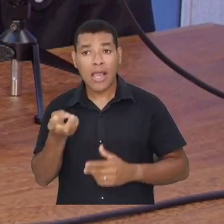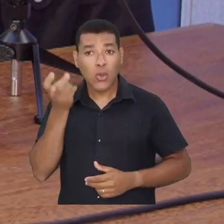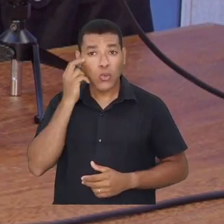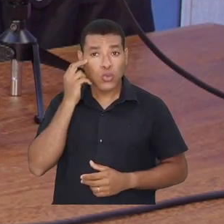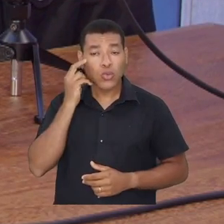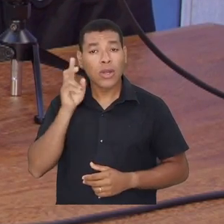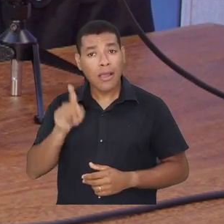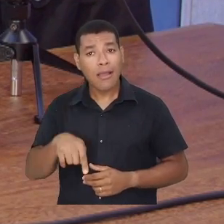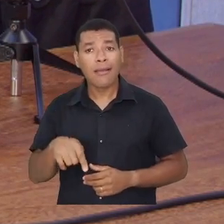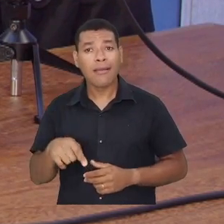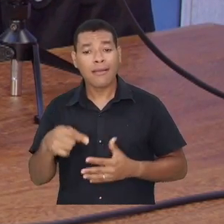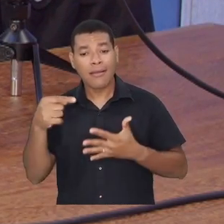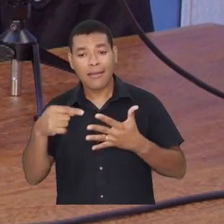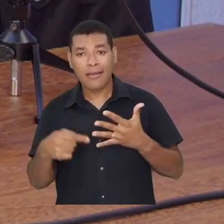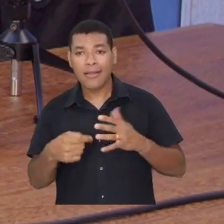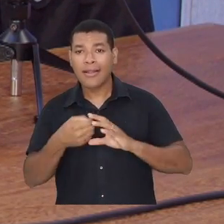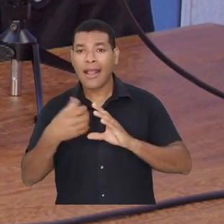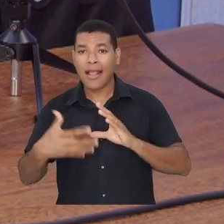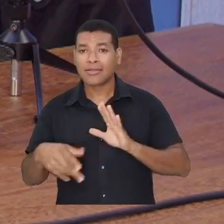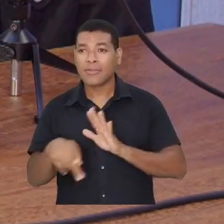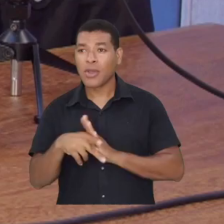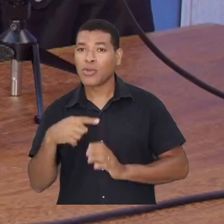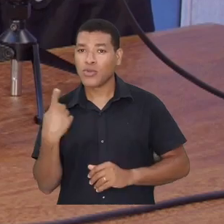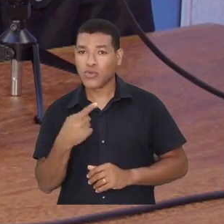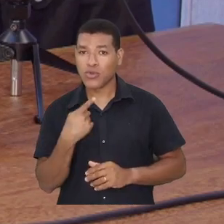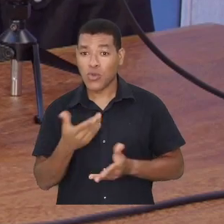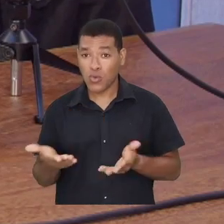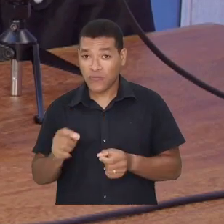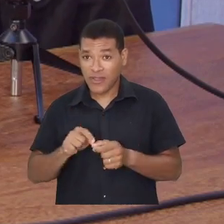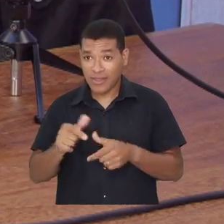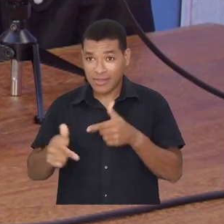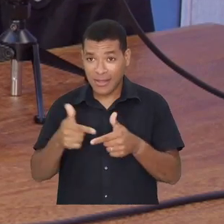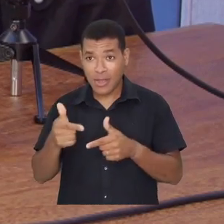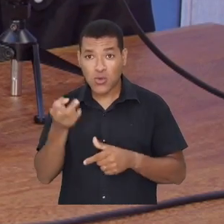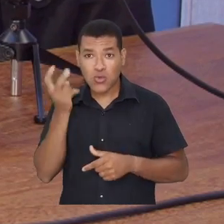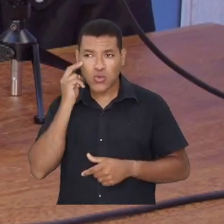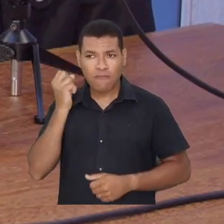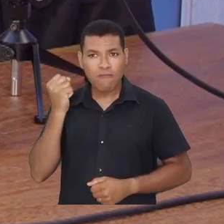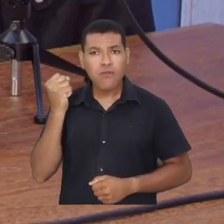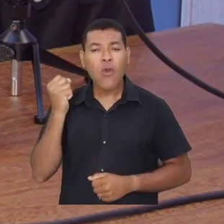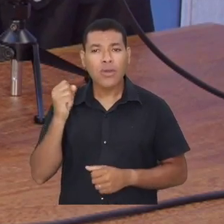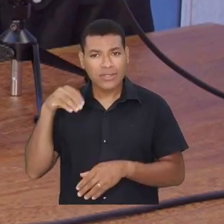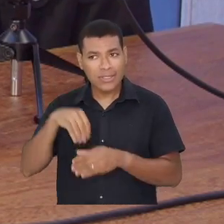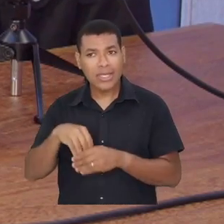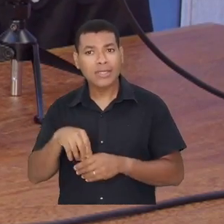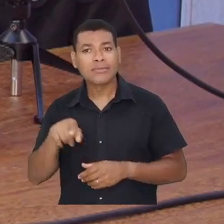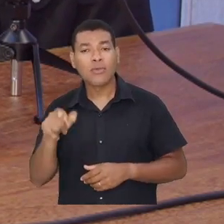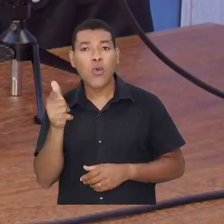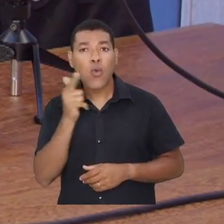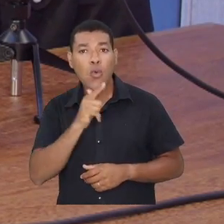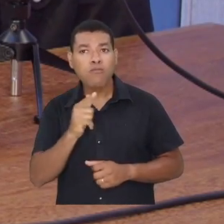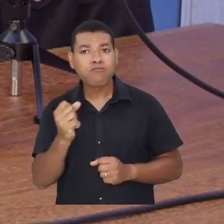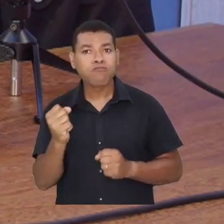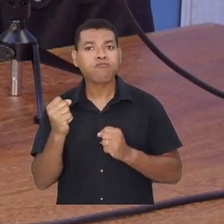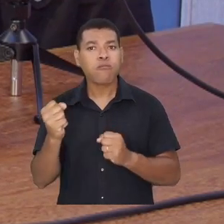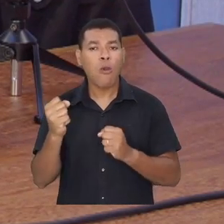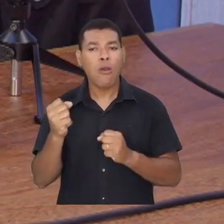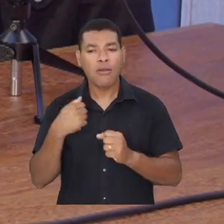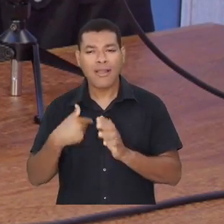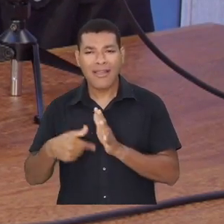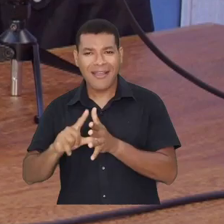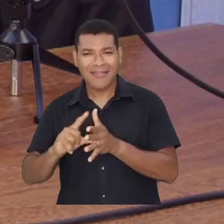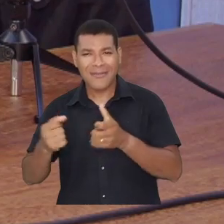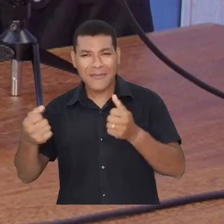é, inclusive, um dos nossos atributos, né? Então, uhum. hoje a gente faz um trabalho de cultura muito forte lá dentro para fortalecer uhum. mesmo, como eu